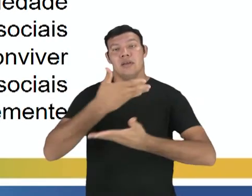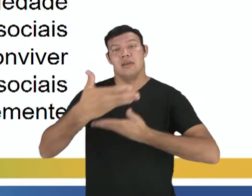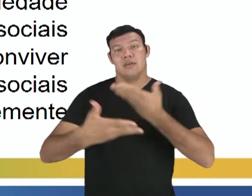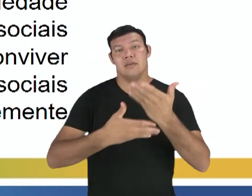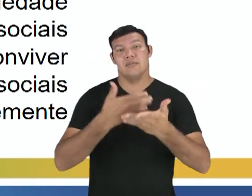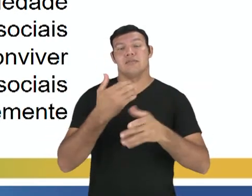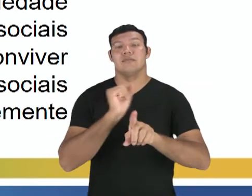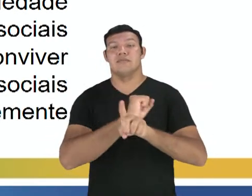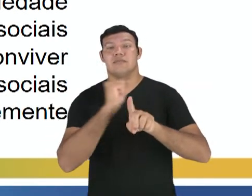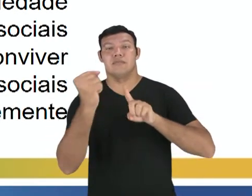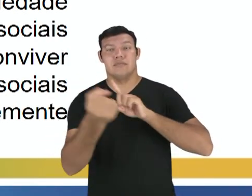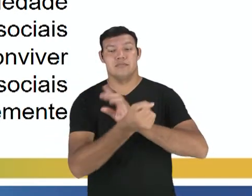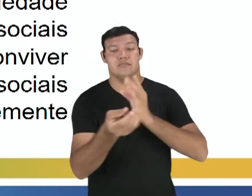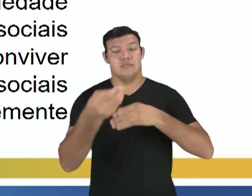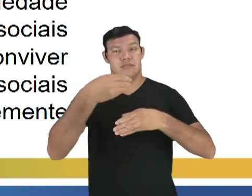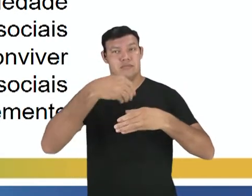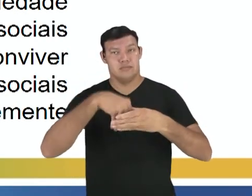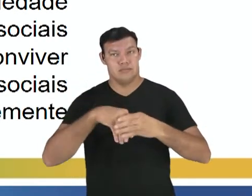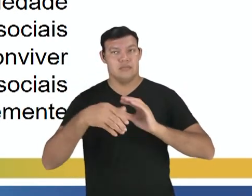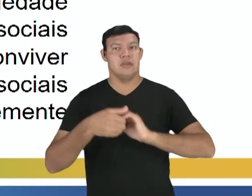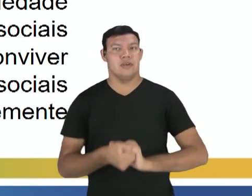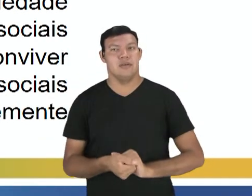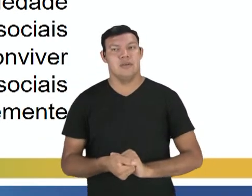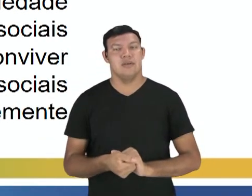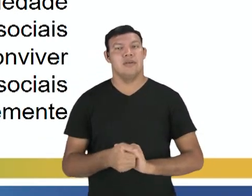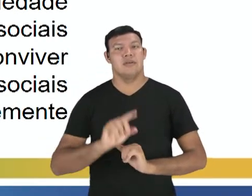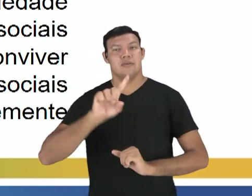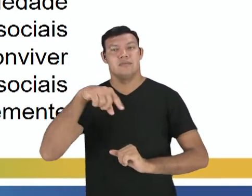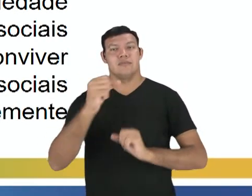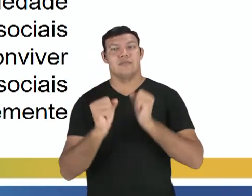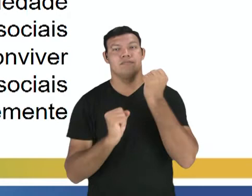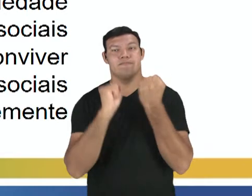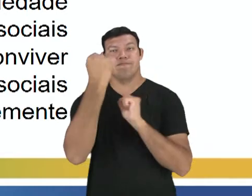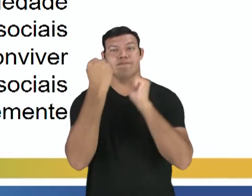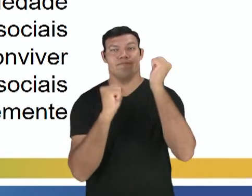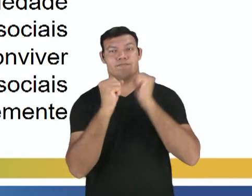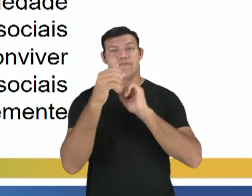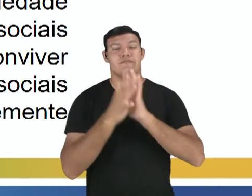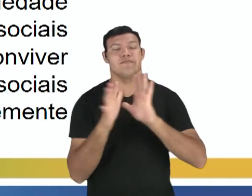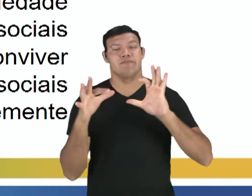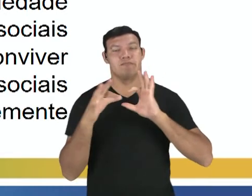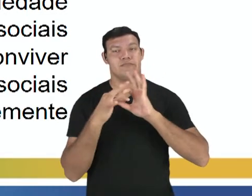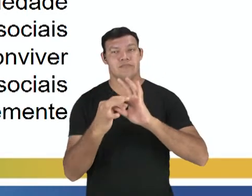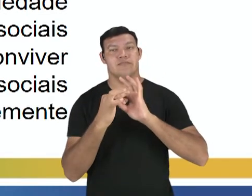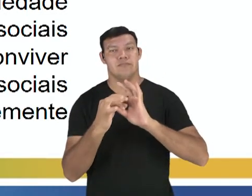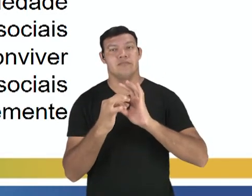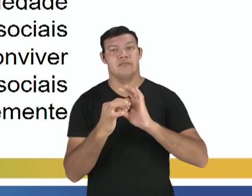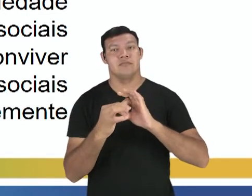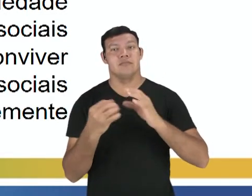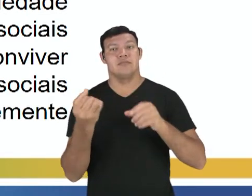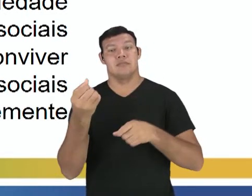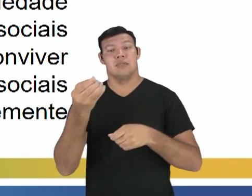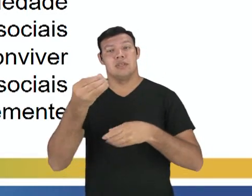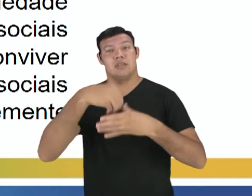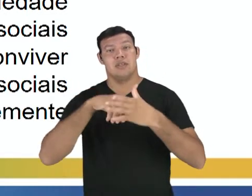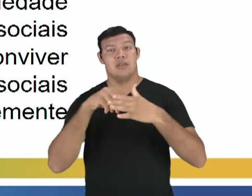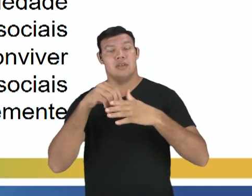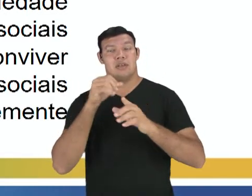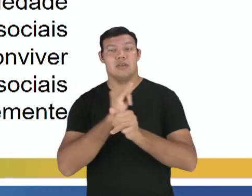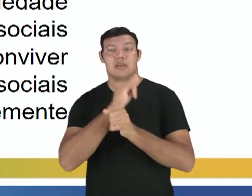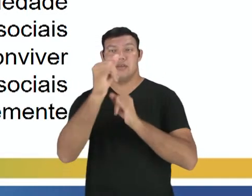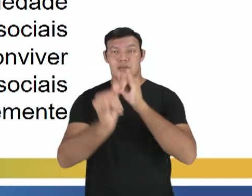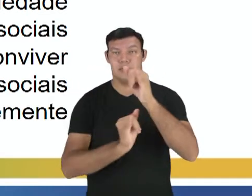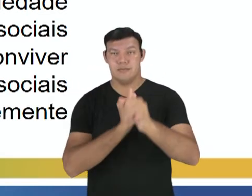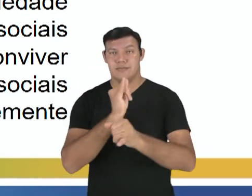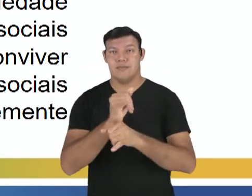sociais dentro da nossa sociedade pós-industrial fortemente integrada ao mundo virtual.